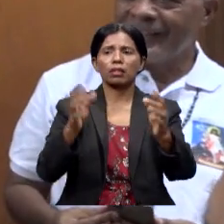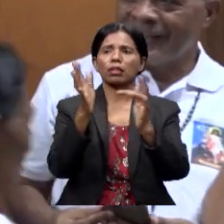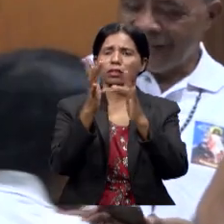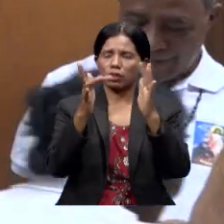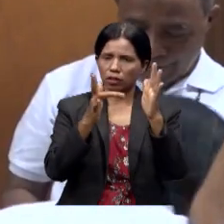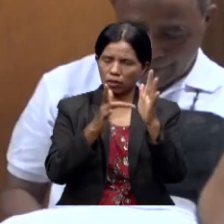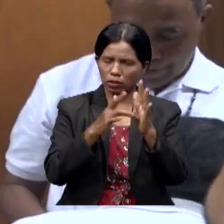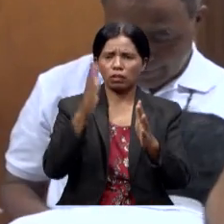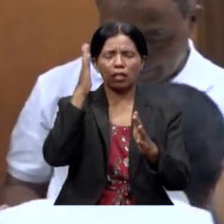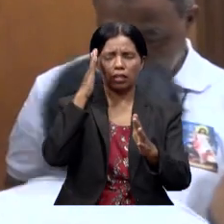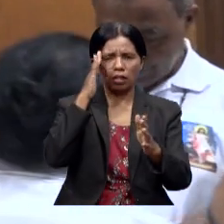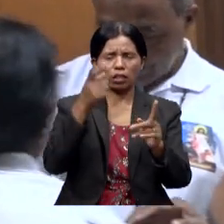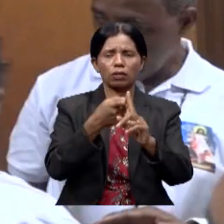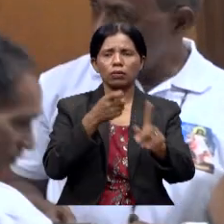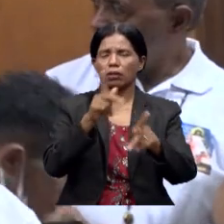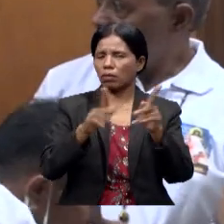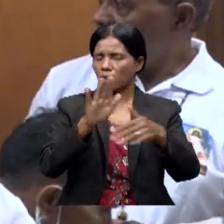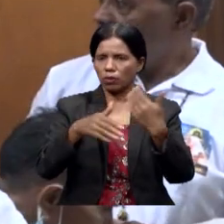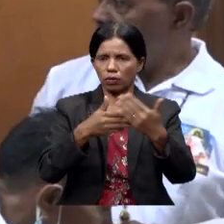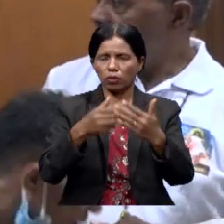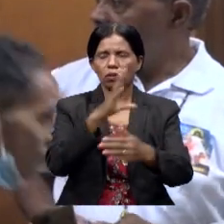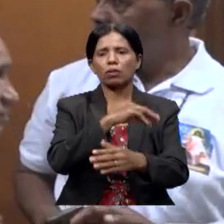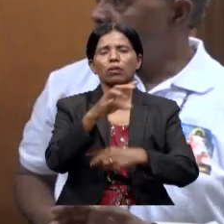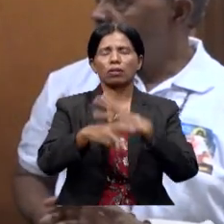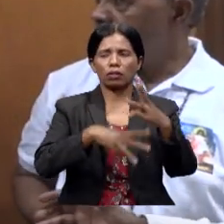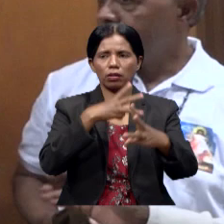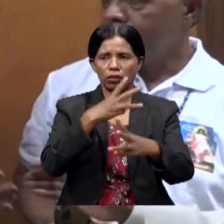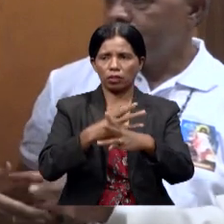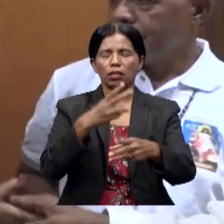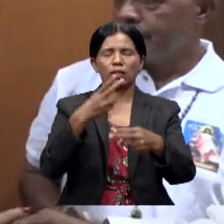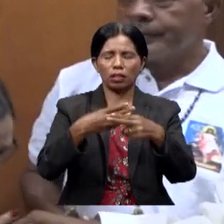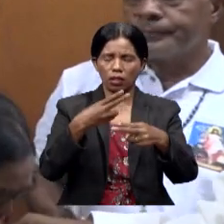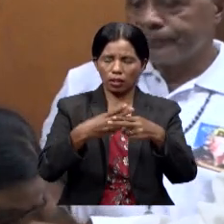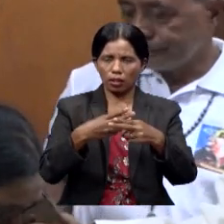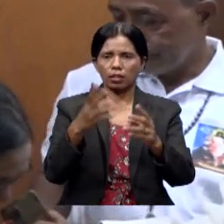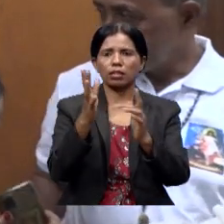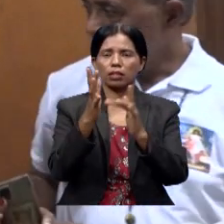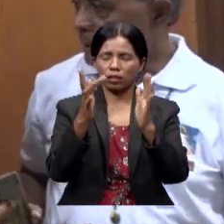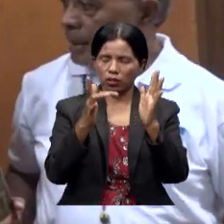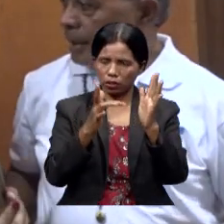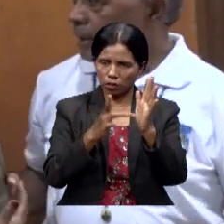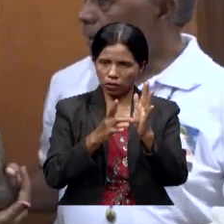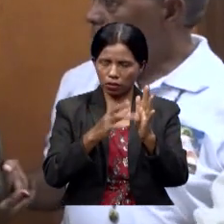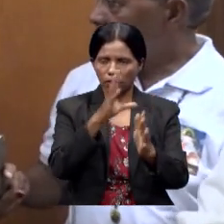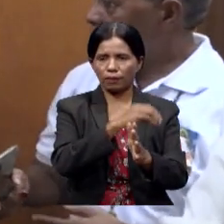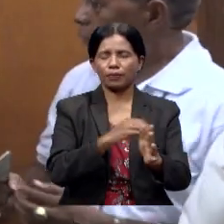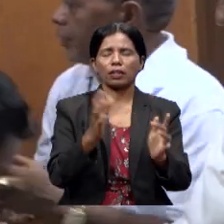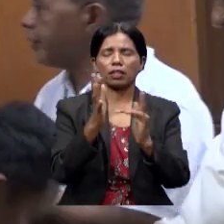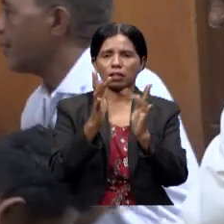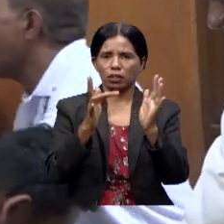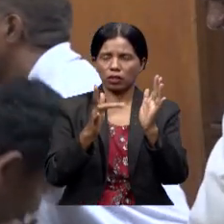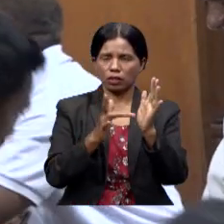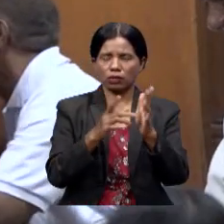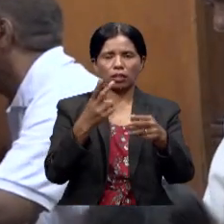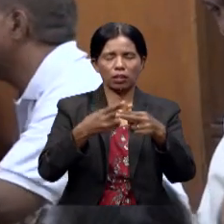seja conhecida em todo o mundo, porque o nome de Deus é misericórdia, porque Deus é amor e o amor em